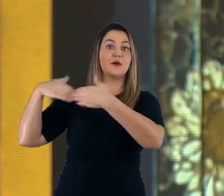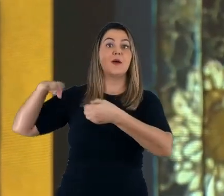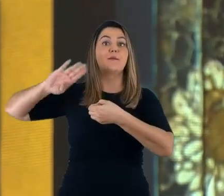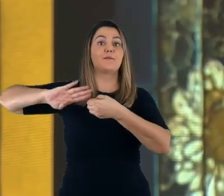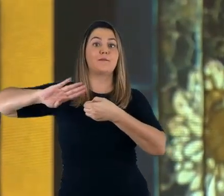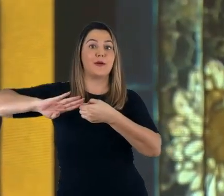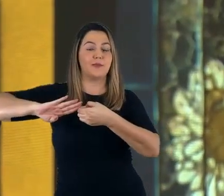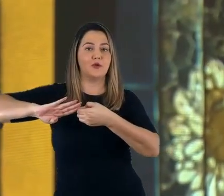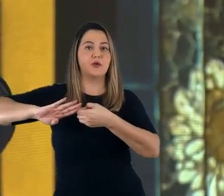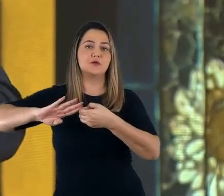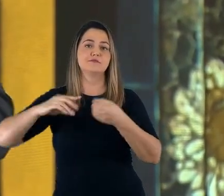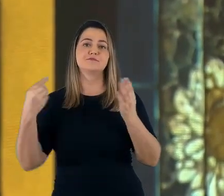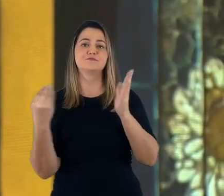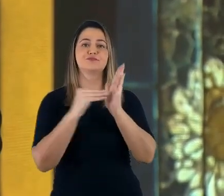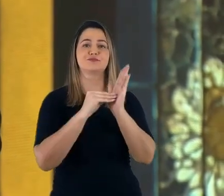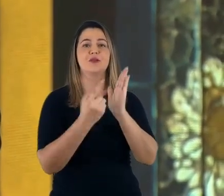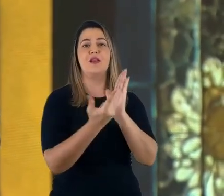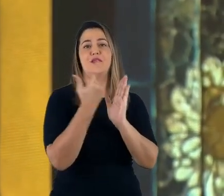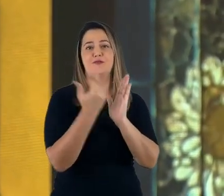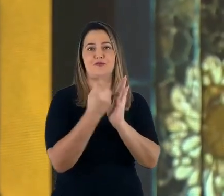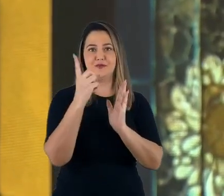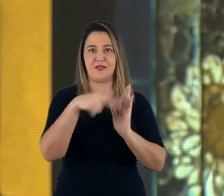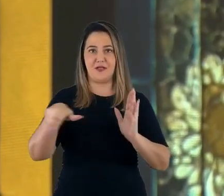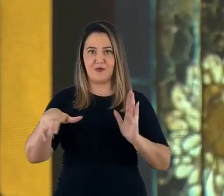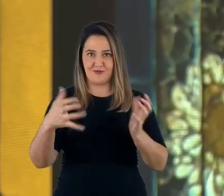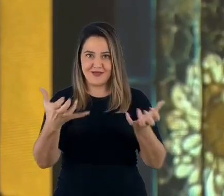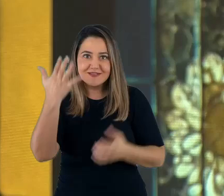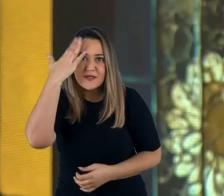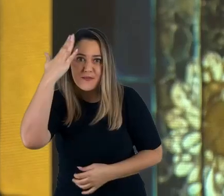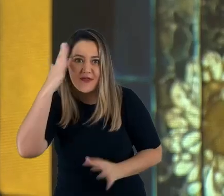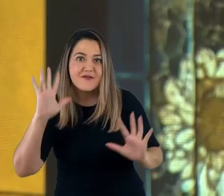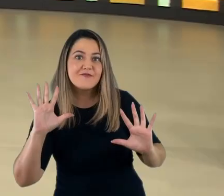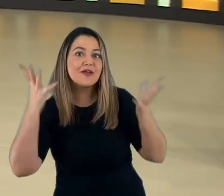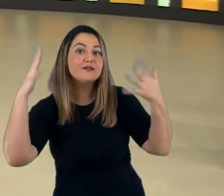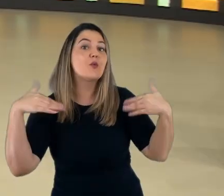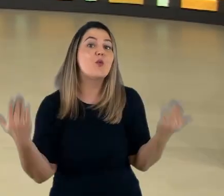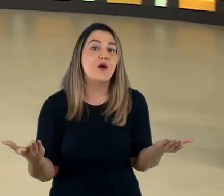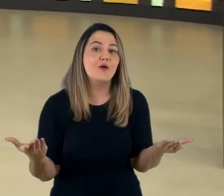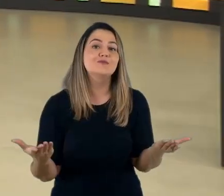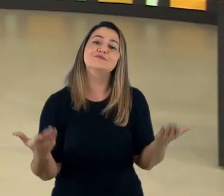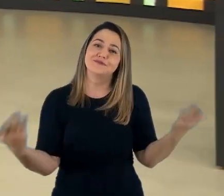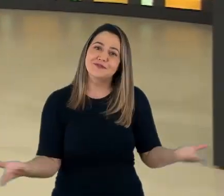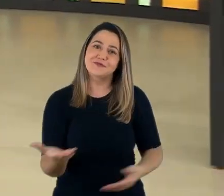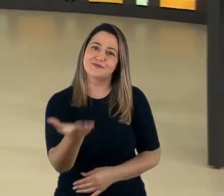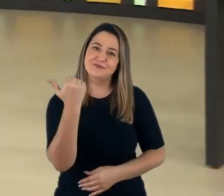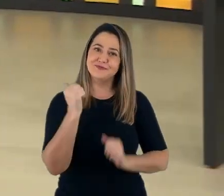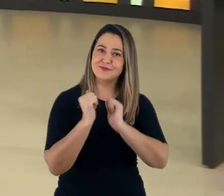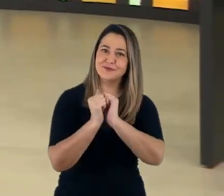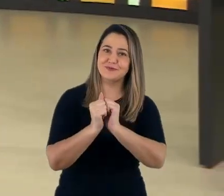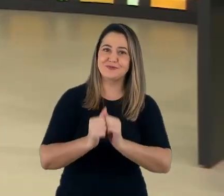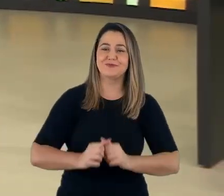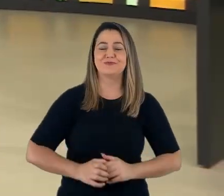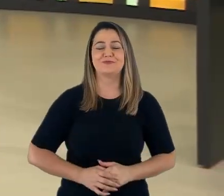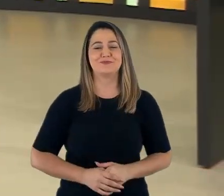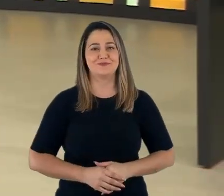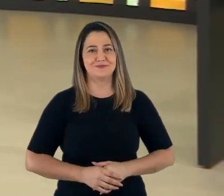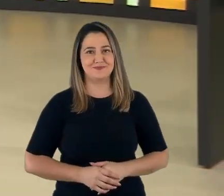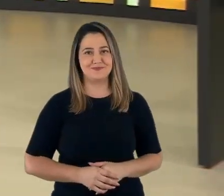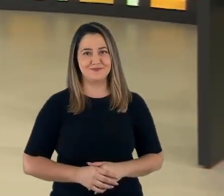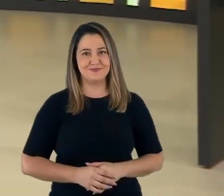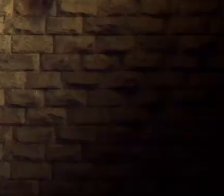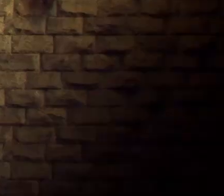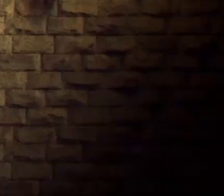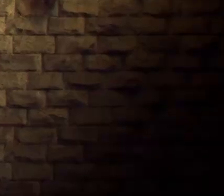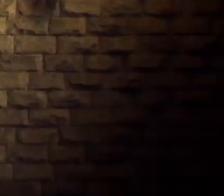e que está relatada no livro de Daniel. Você quer saber que festa é esta? Então não sai daí, porque o programa Evidências já está